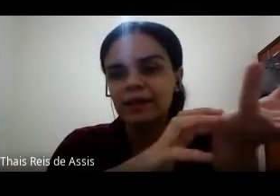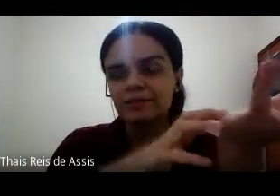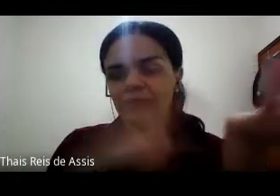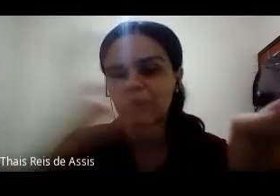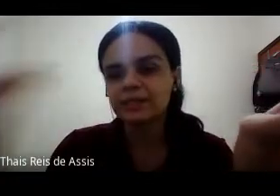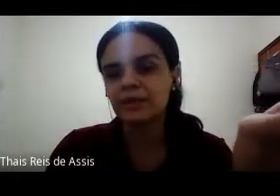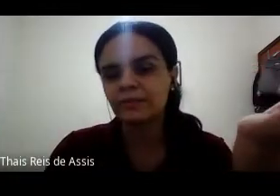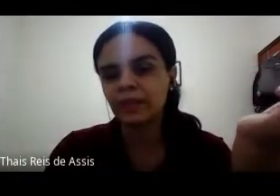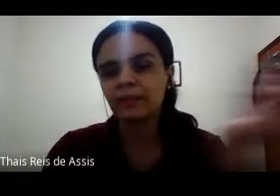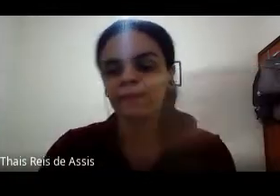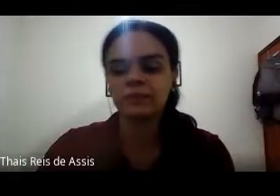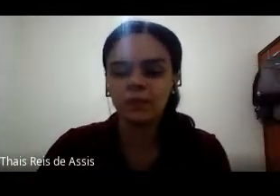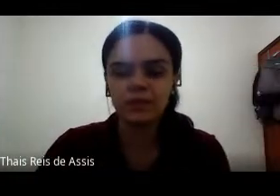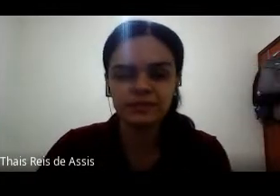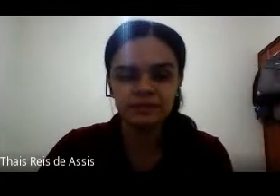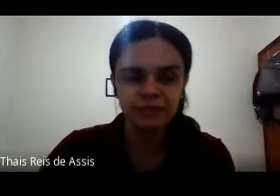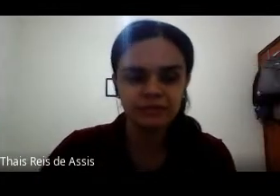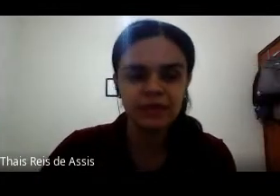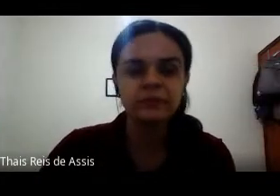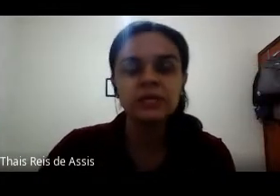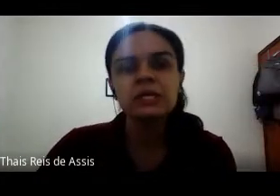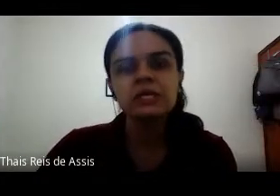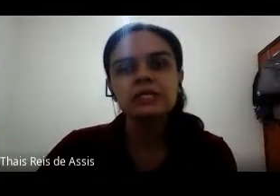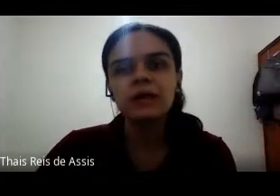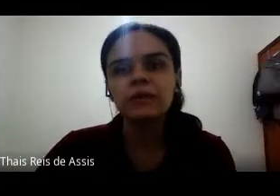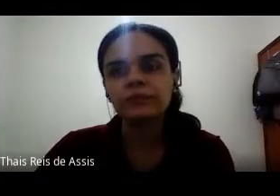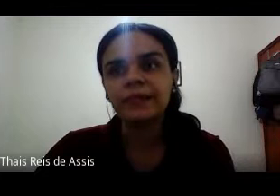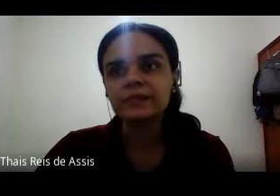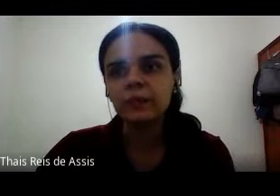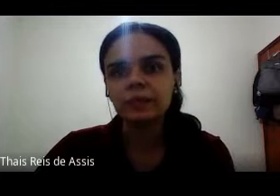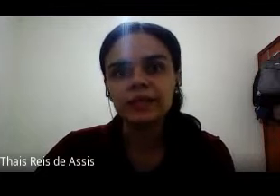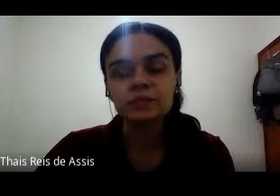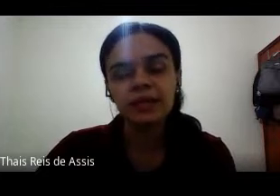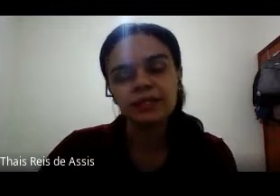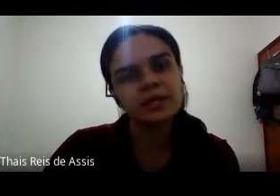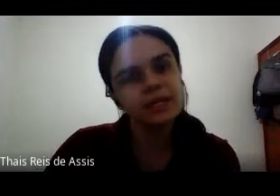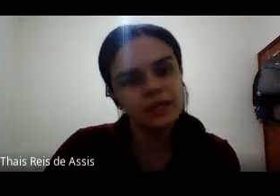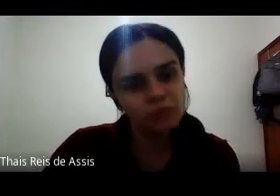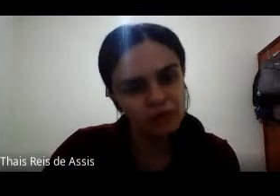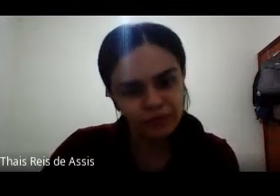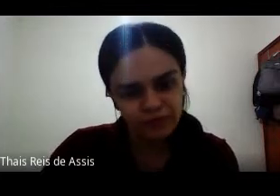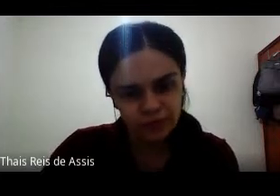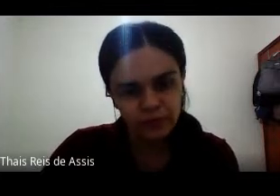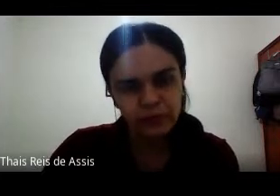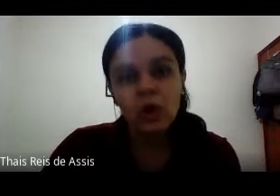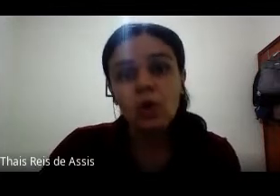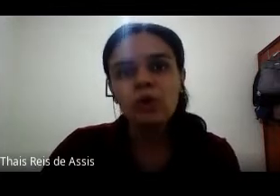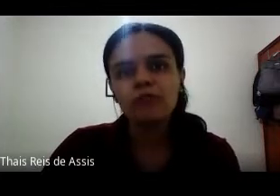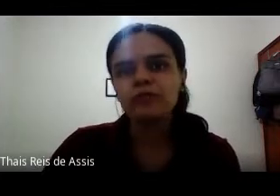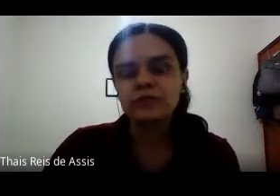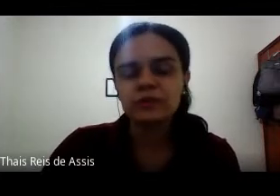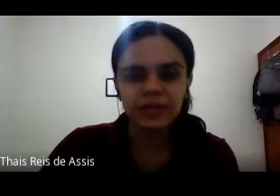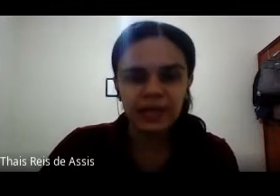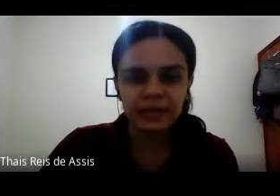transformar essa informação em conhecimento, tá? Então, nesse contexto, quem que seria um novo professor? O